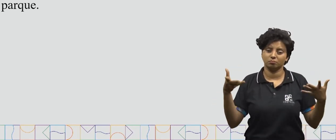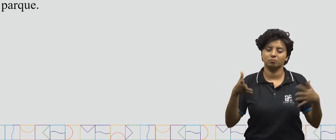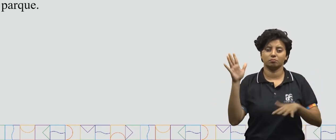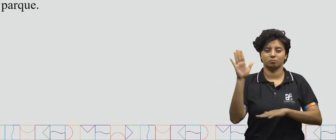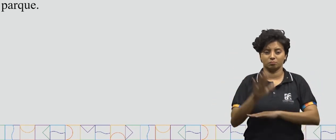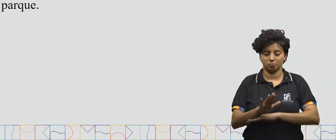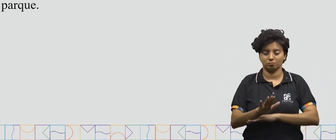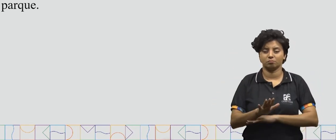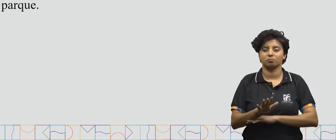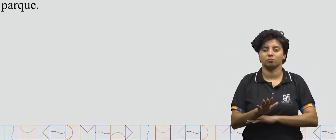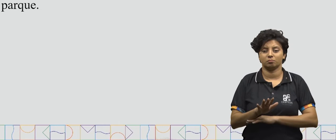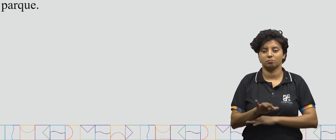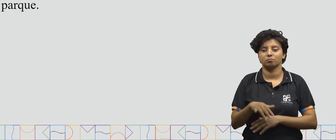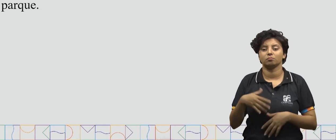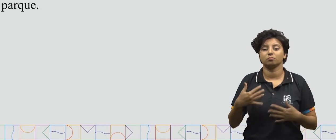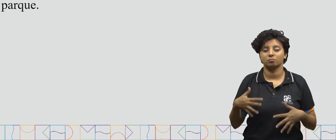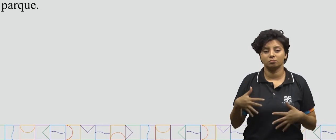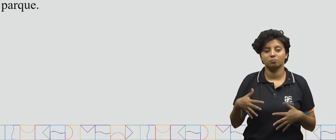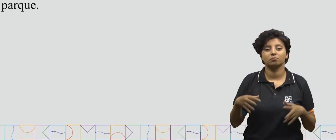hoje à tarde.